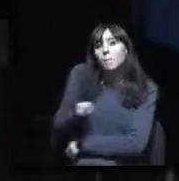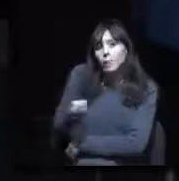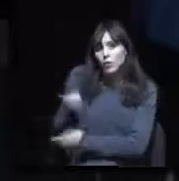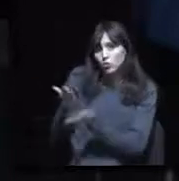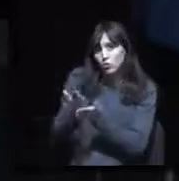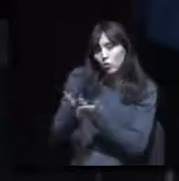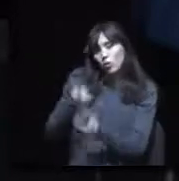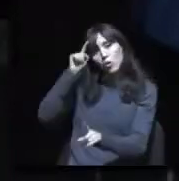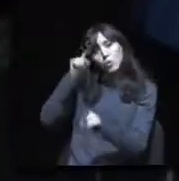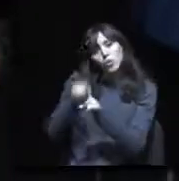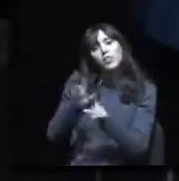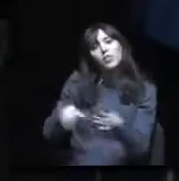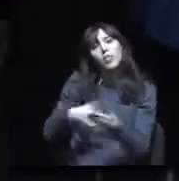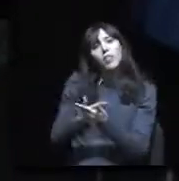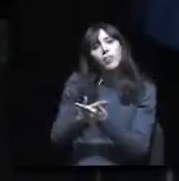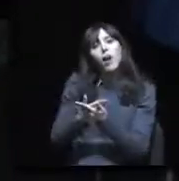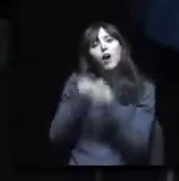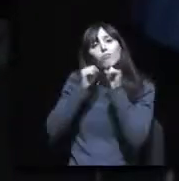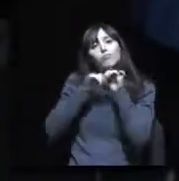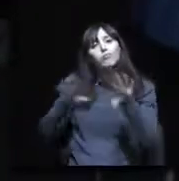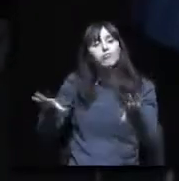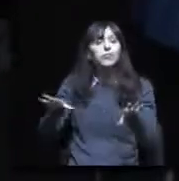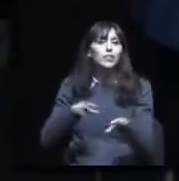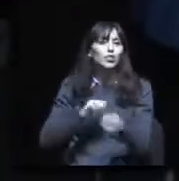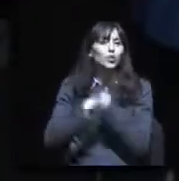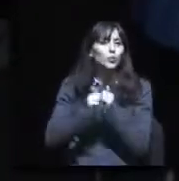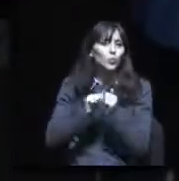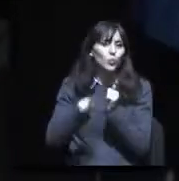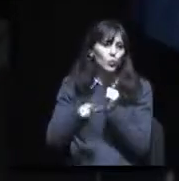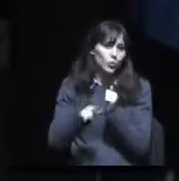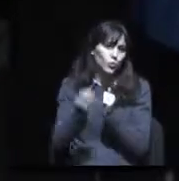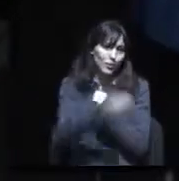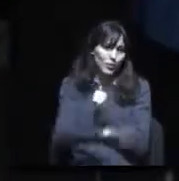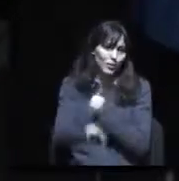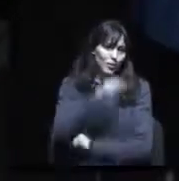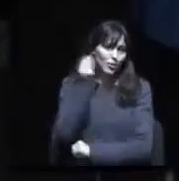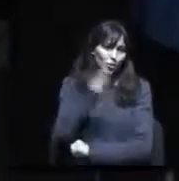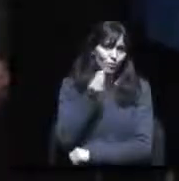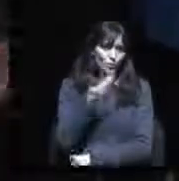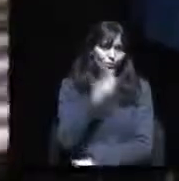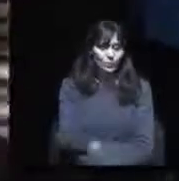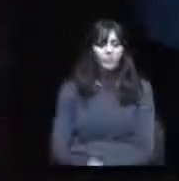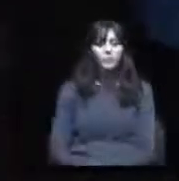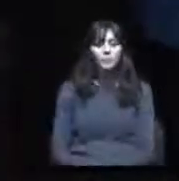de modo a também divulgar a prática desta modalidade entre as crianças e os jovens. Obrigada.